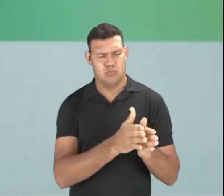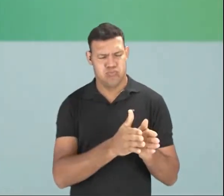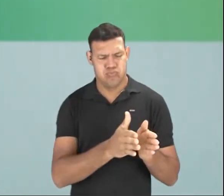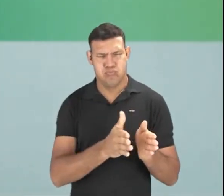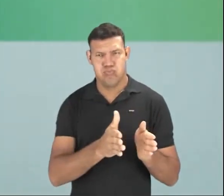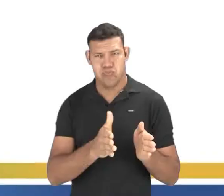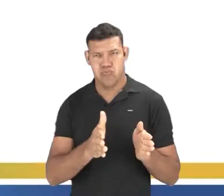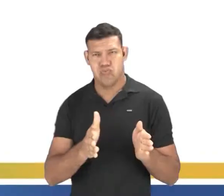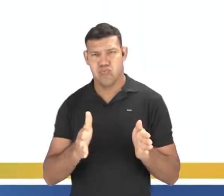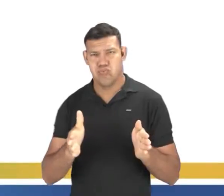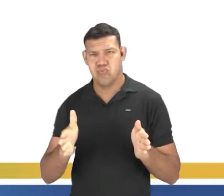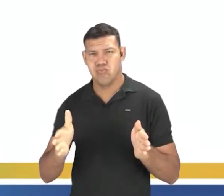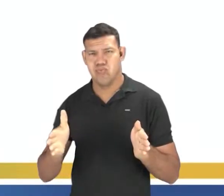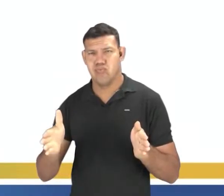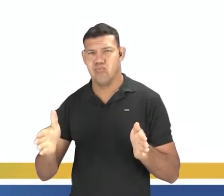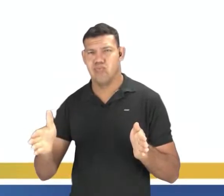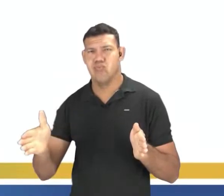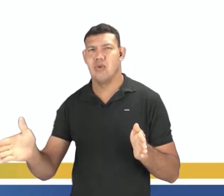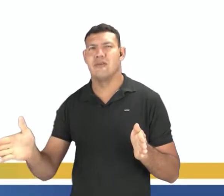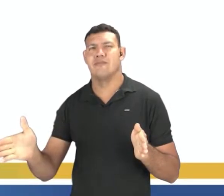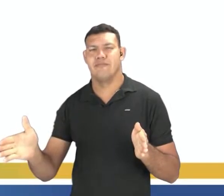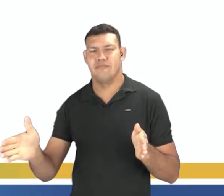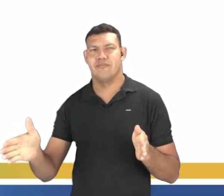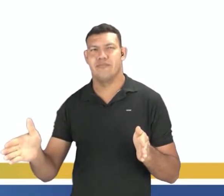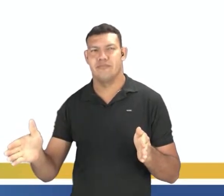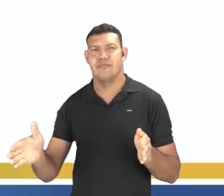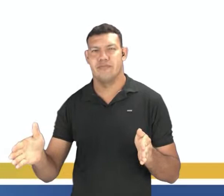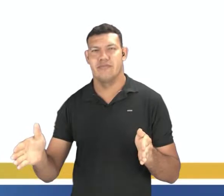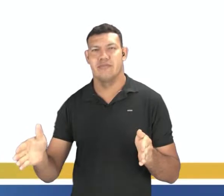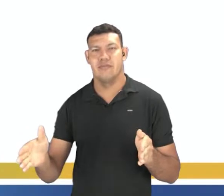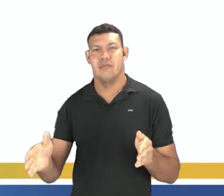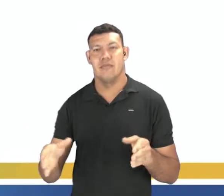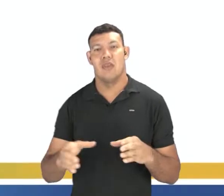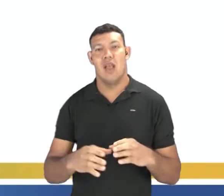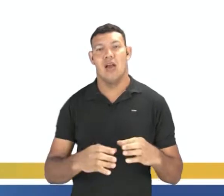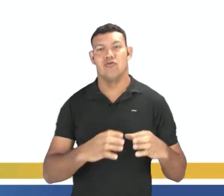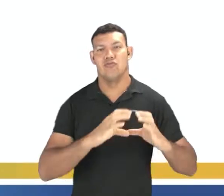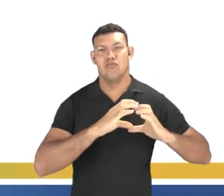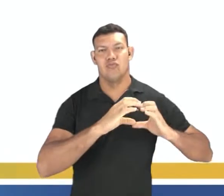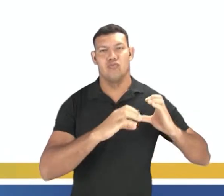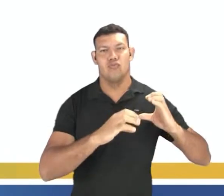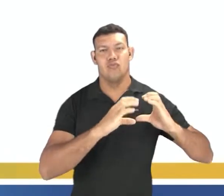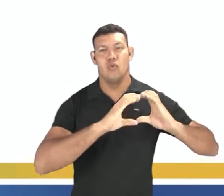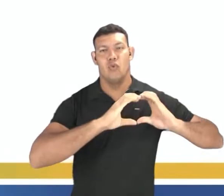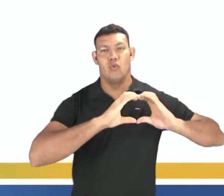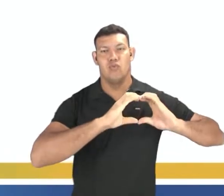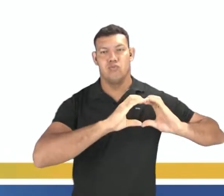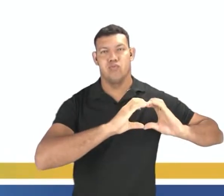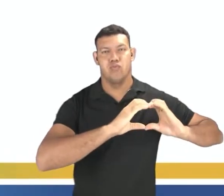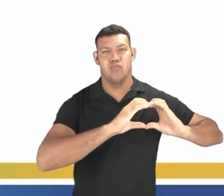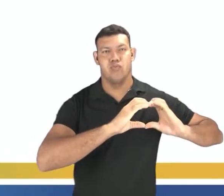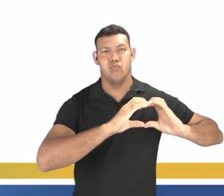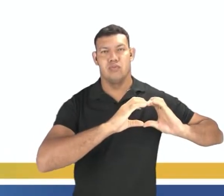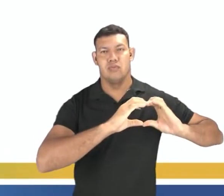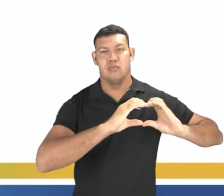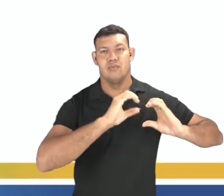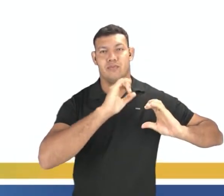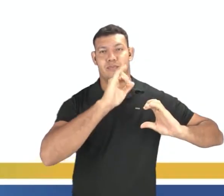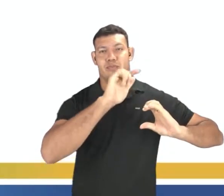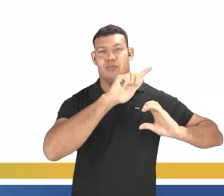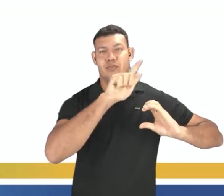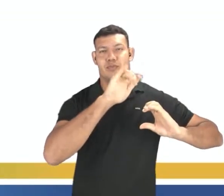de segmentação que aonde vai começar as células vai começar a seguir desenvolver se dividir